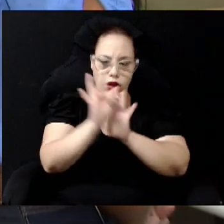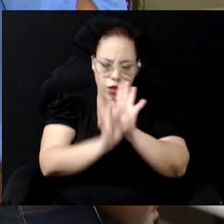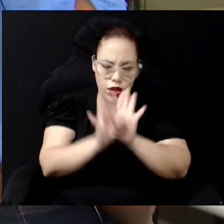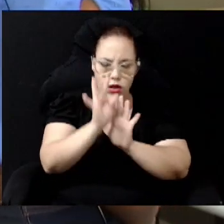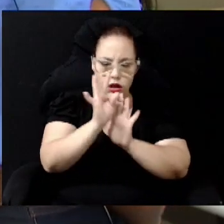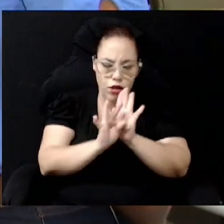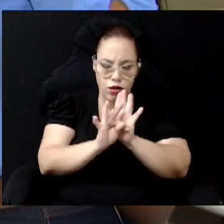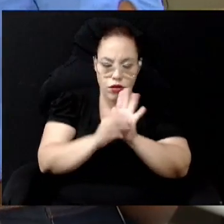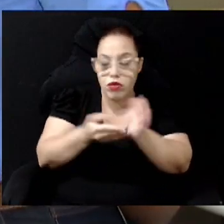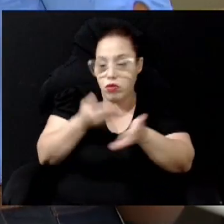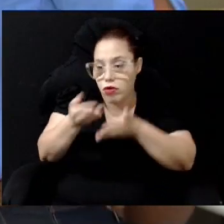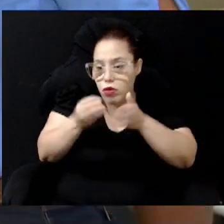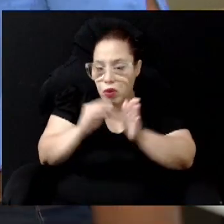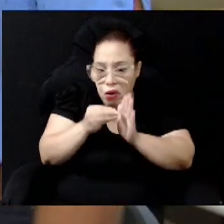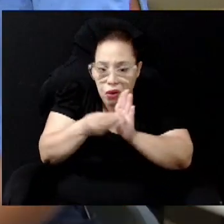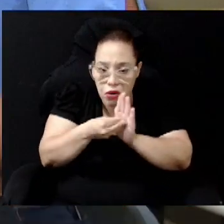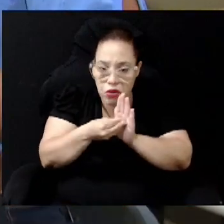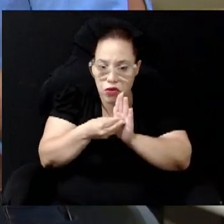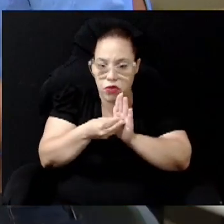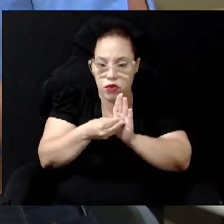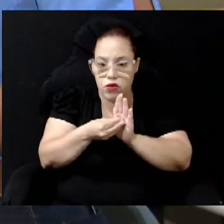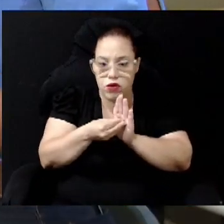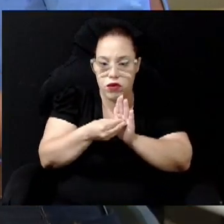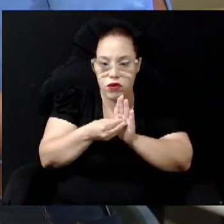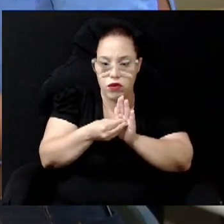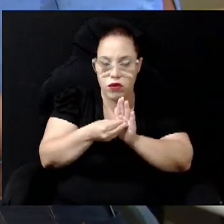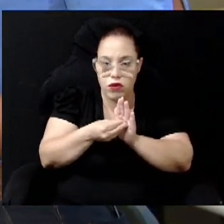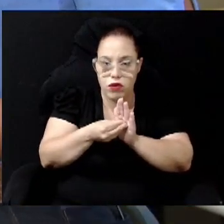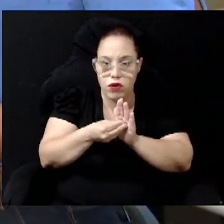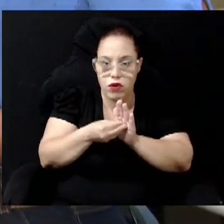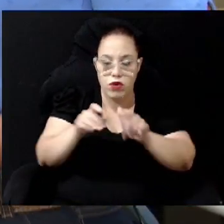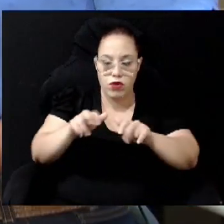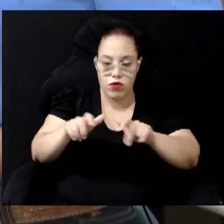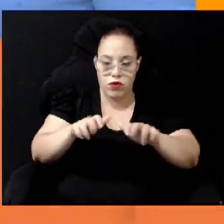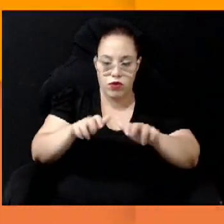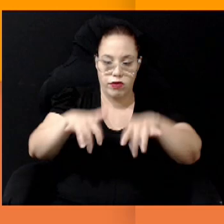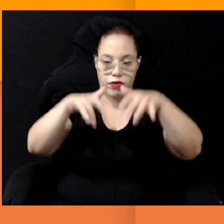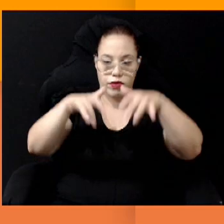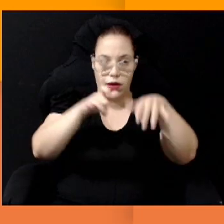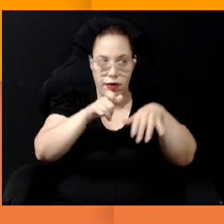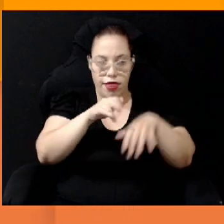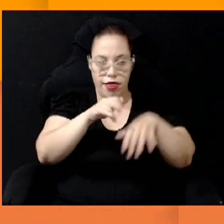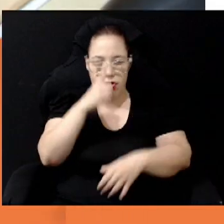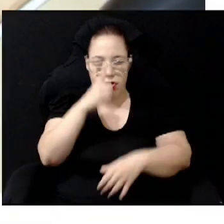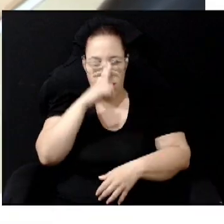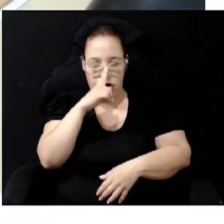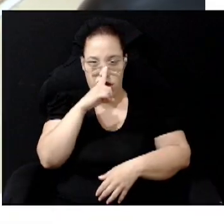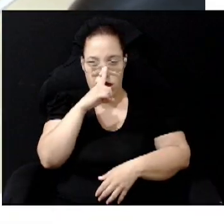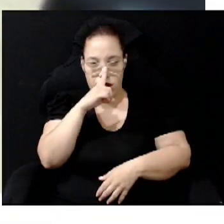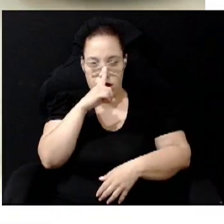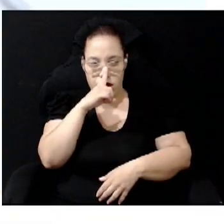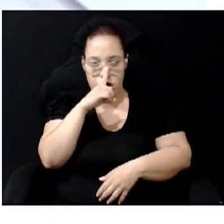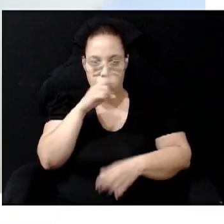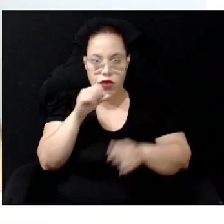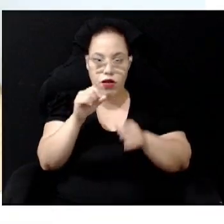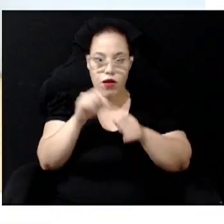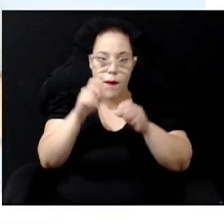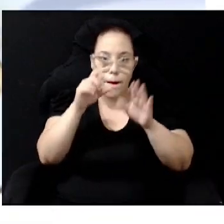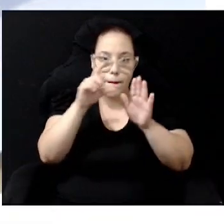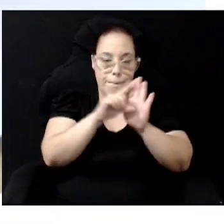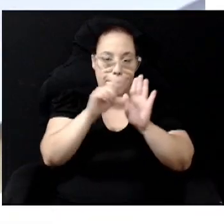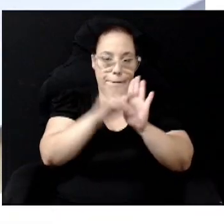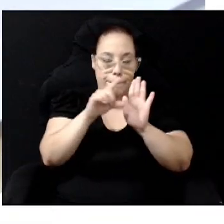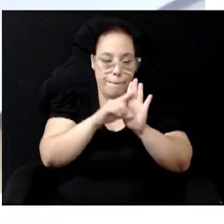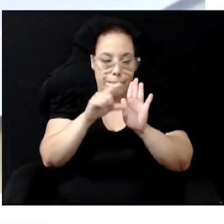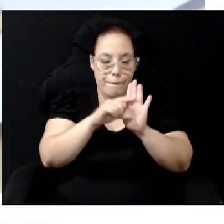arquivo. Eu sempre dou um exemplo assim. Você tem no computador aquela caixinha amarelinha, né, do Explorer. Faz ali as pastinhas, documento pessoal,